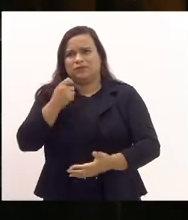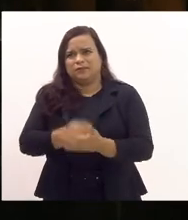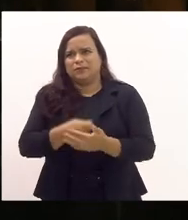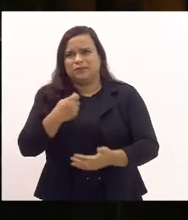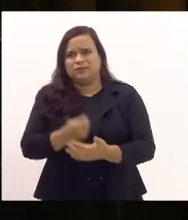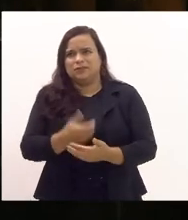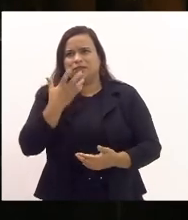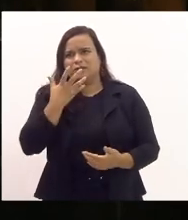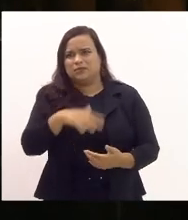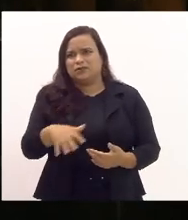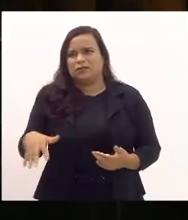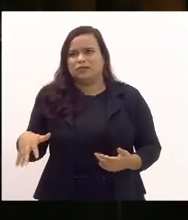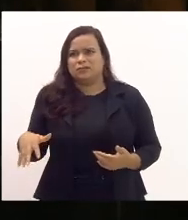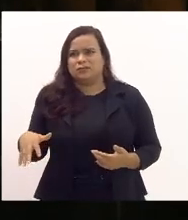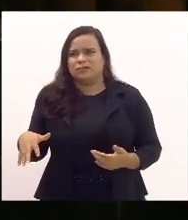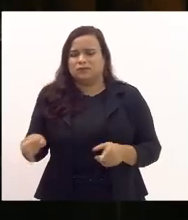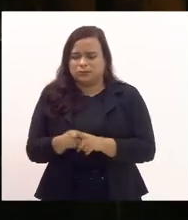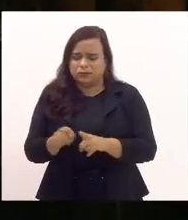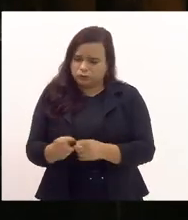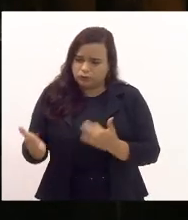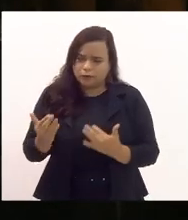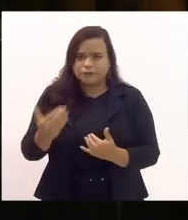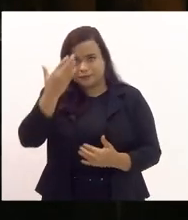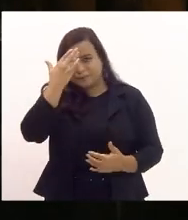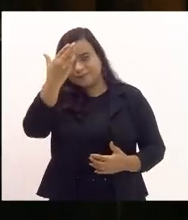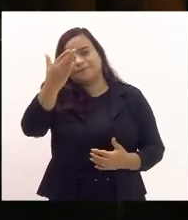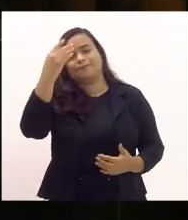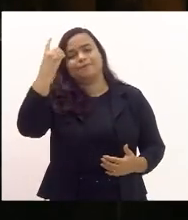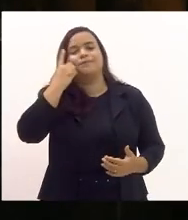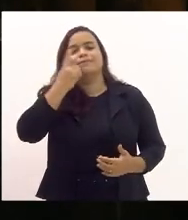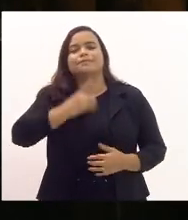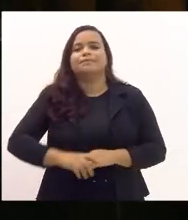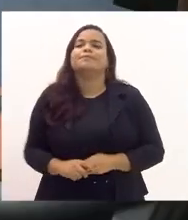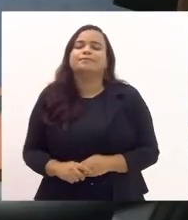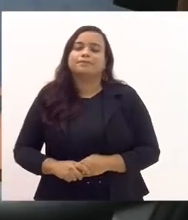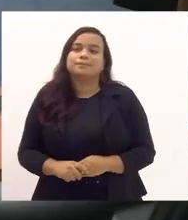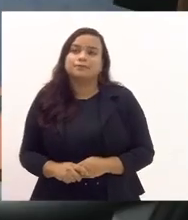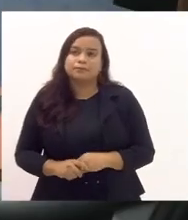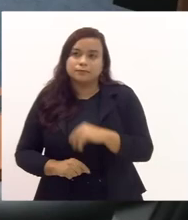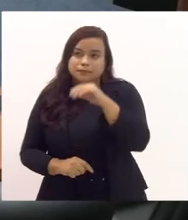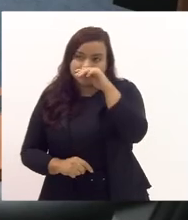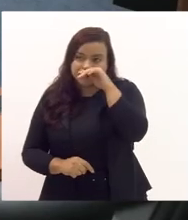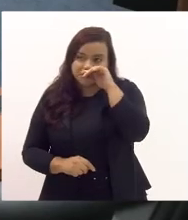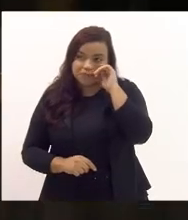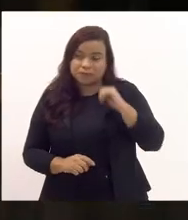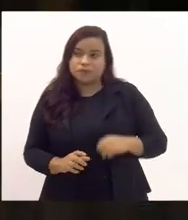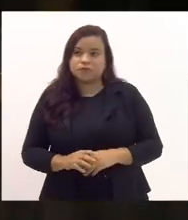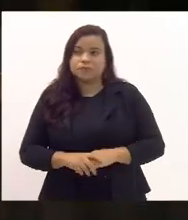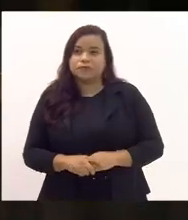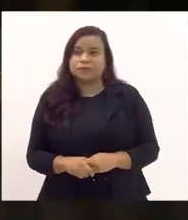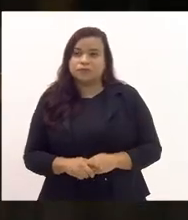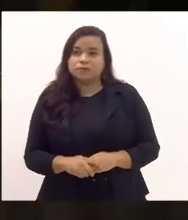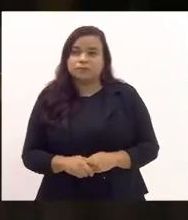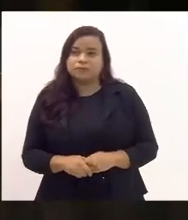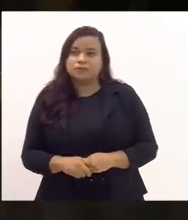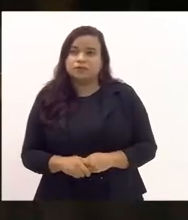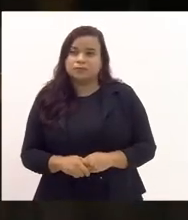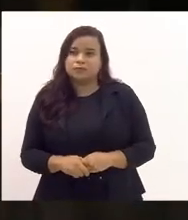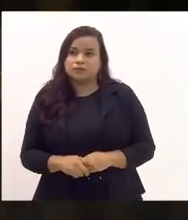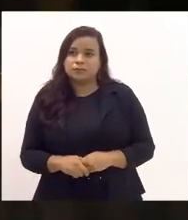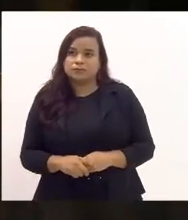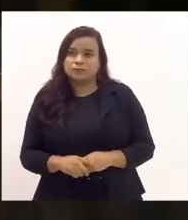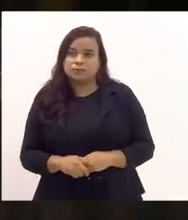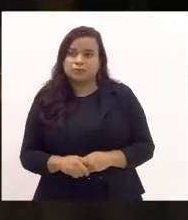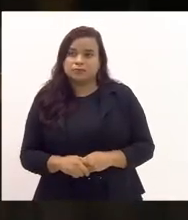as nossas crianças e os nossos jovens obrigado a deputada a deputada Ana passos a